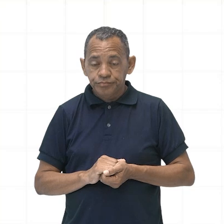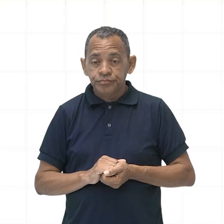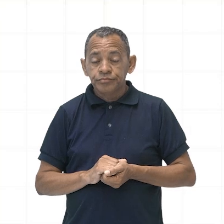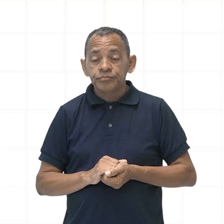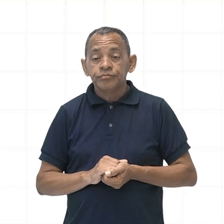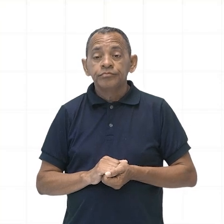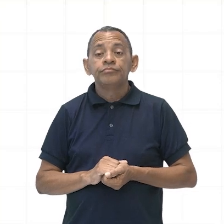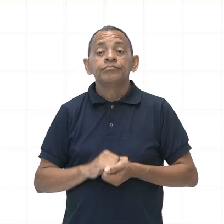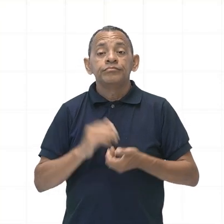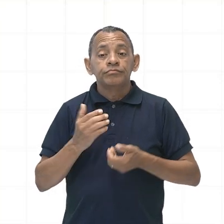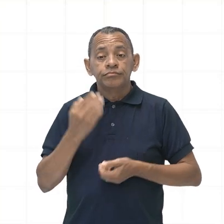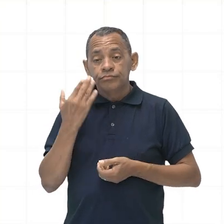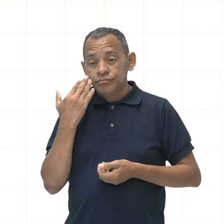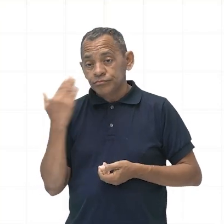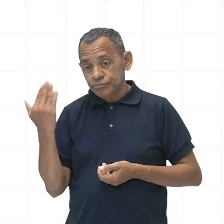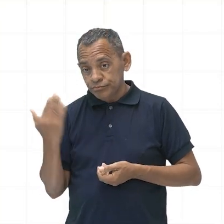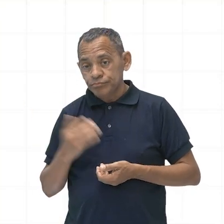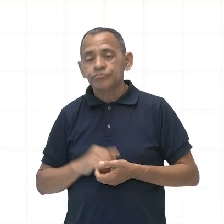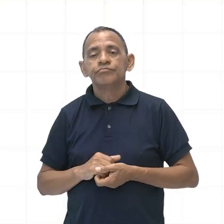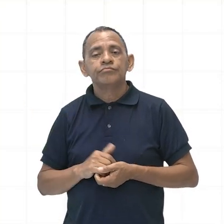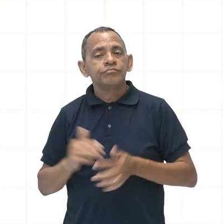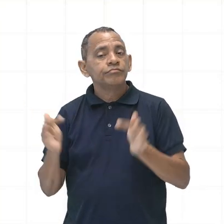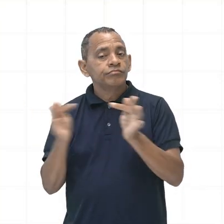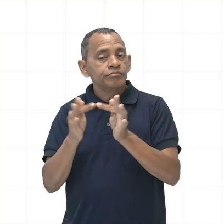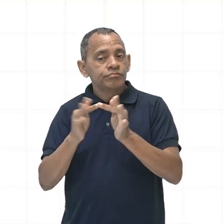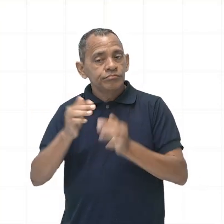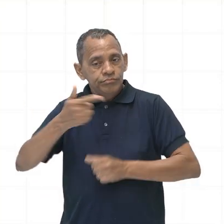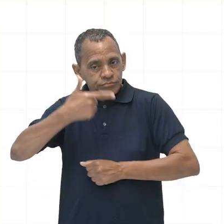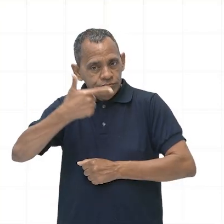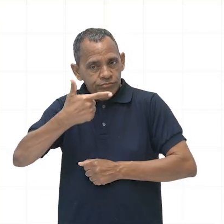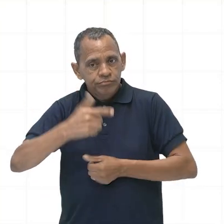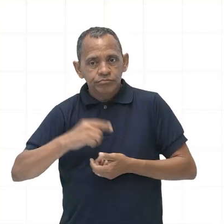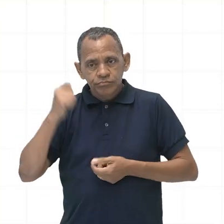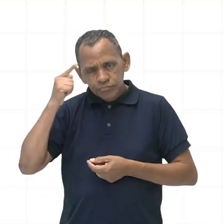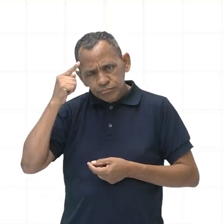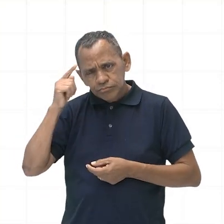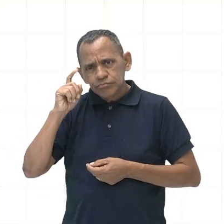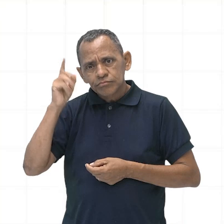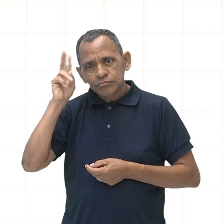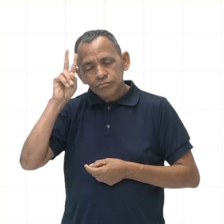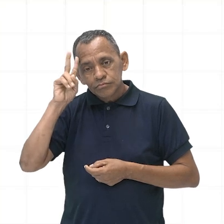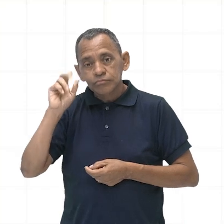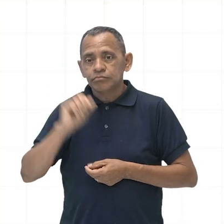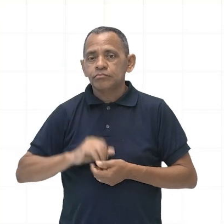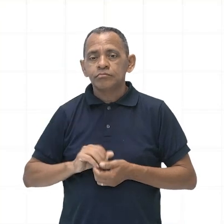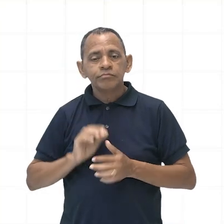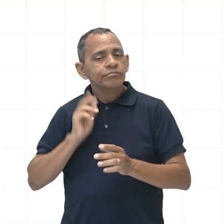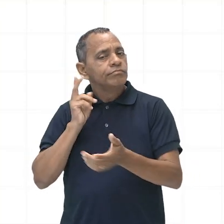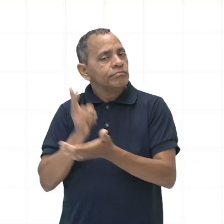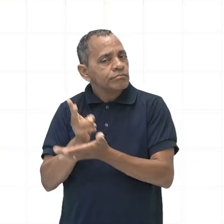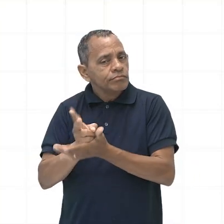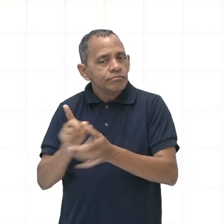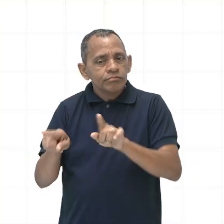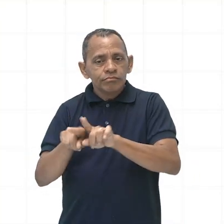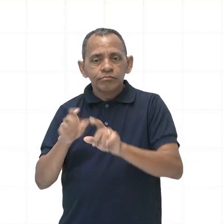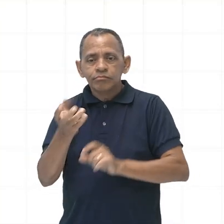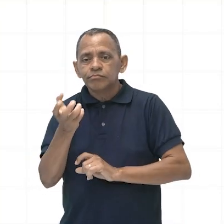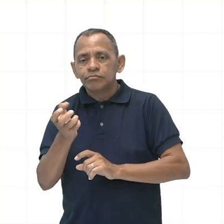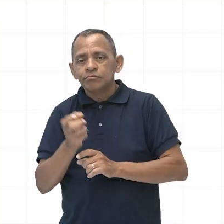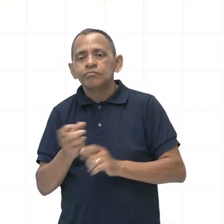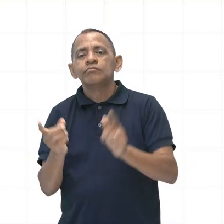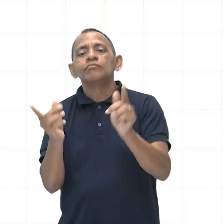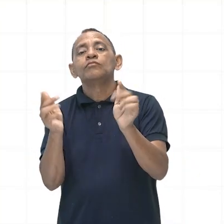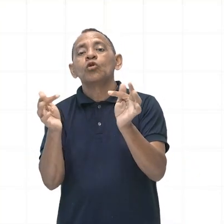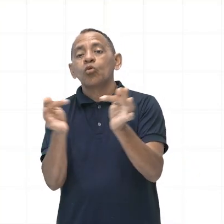esse aqui foi a ideia de função do segundo grau. Lembre que toda vez que eu quero encontrar o valor numérico de uma